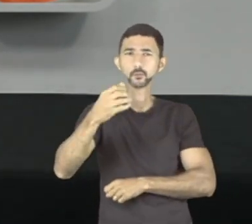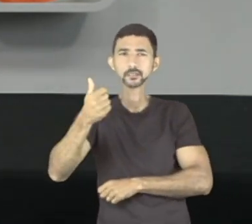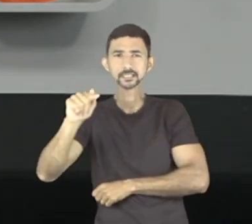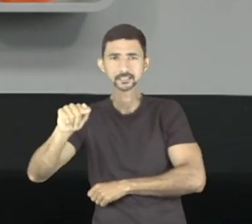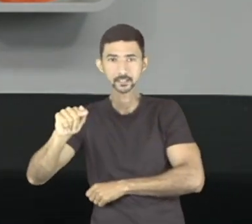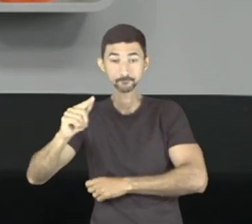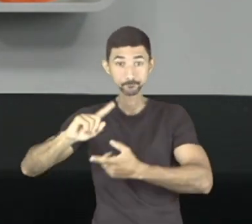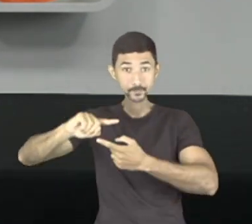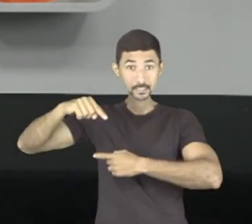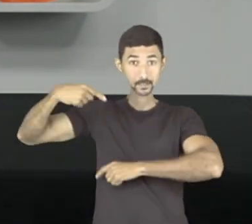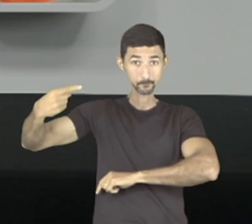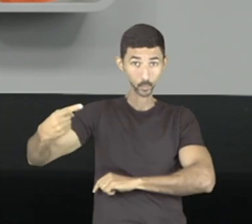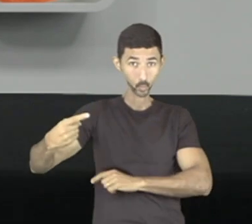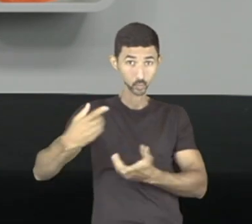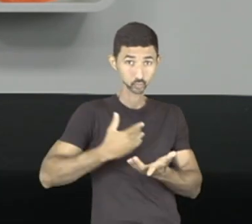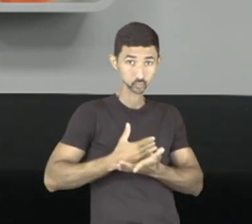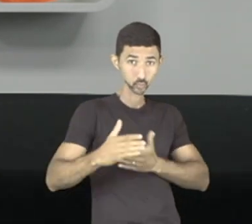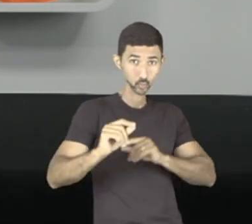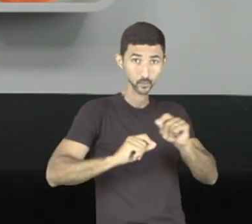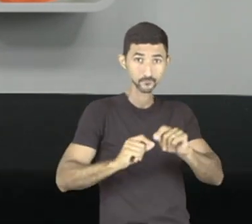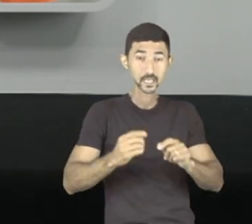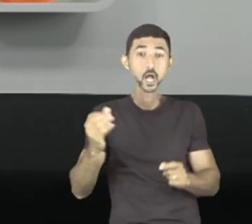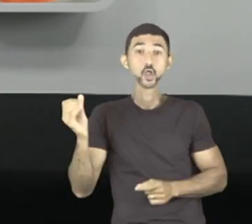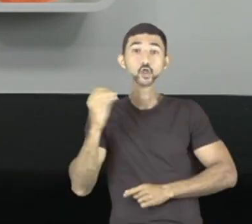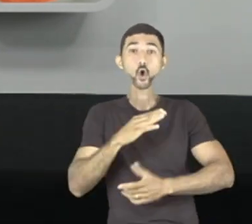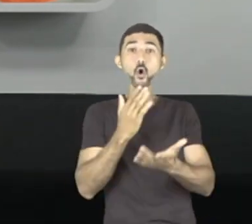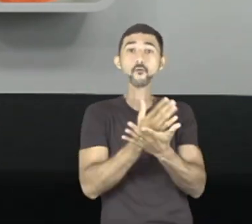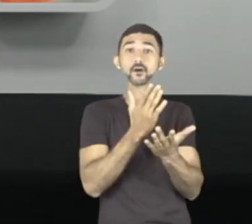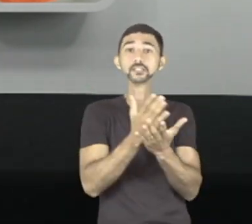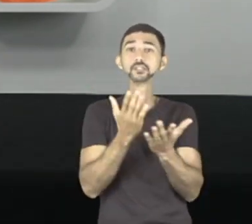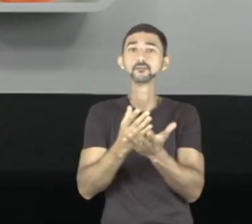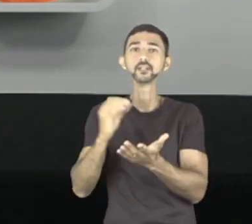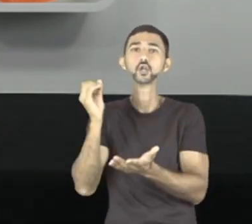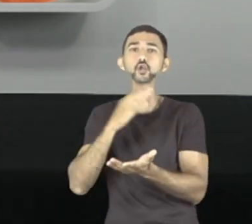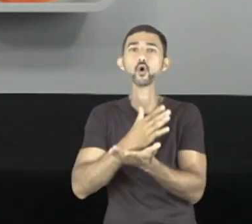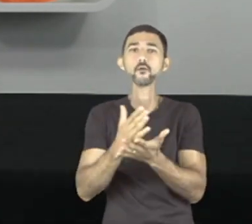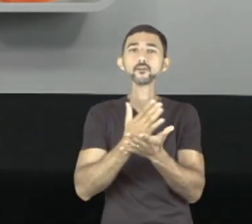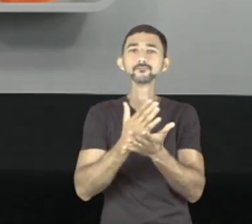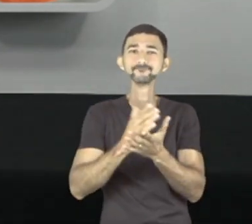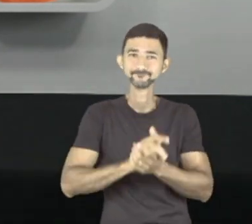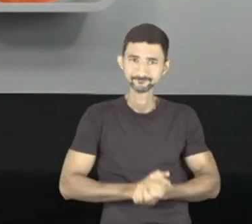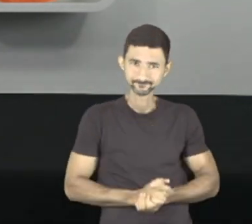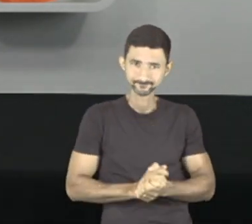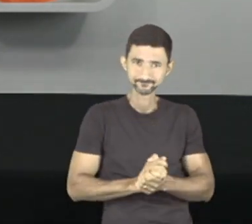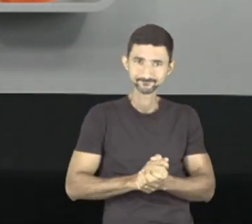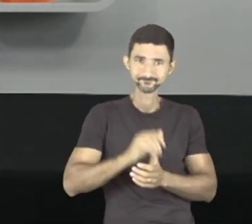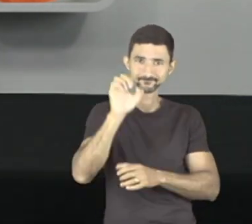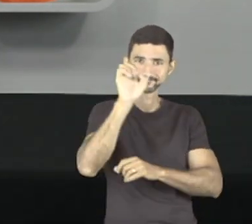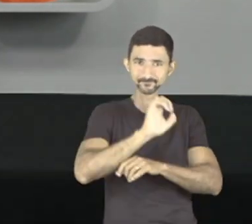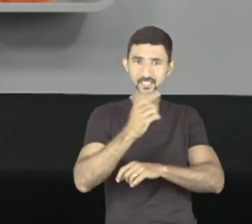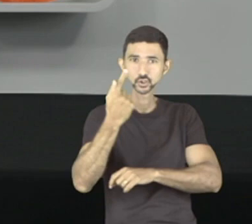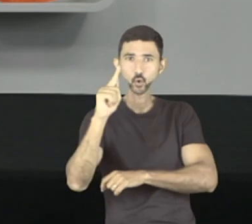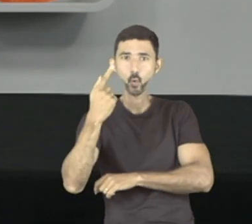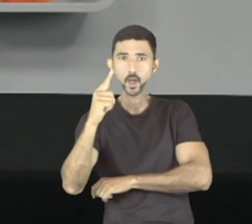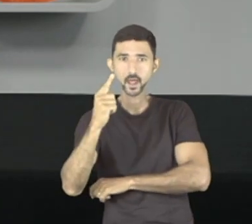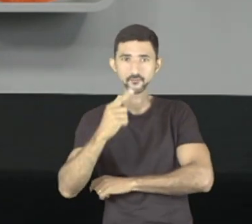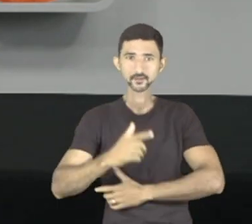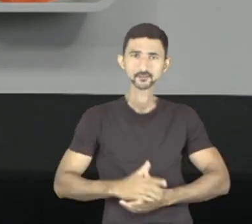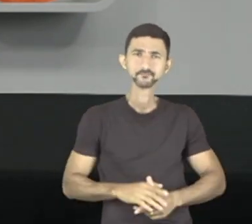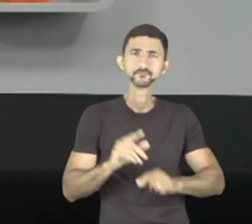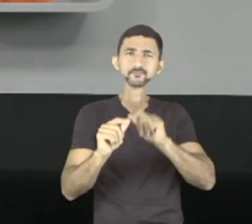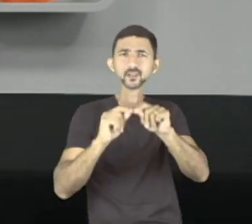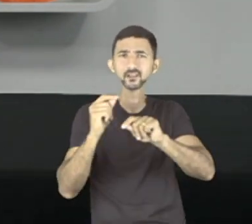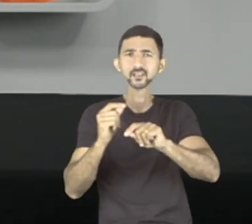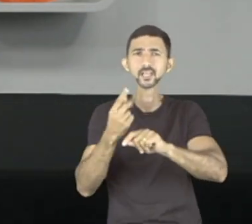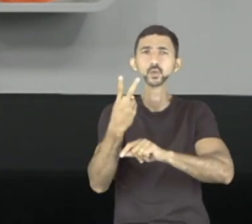Depois de 2017, o IBGE dividiu a nossa região em regiões geográficas, né? Chamadas